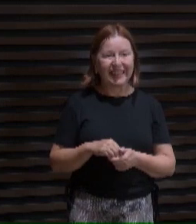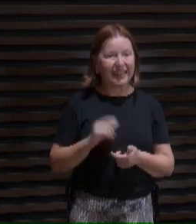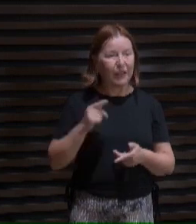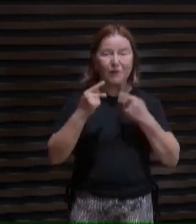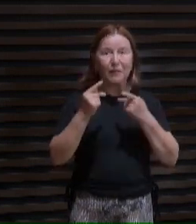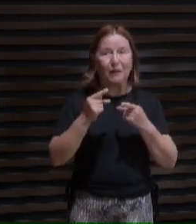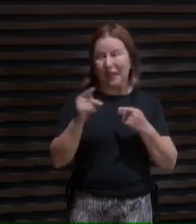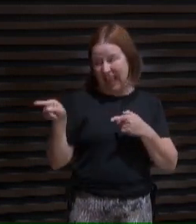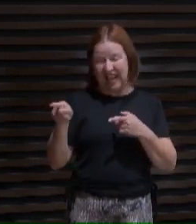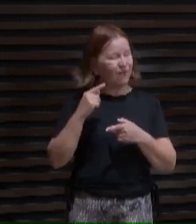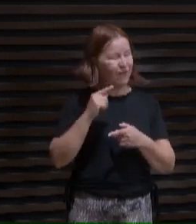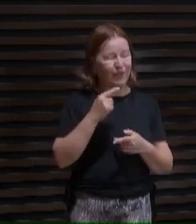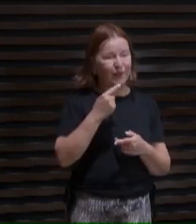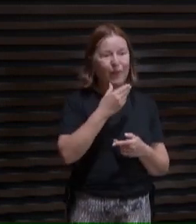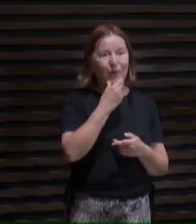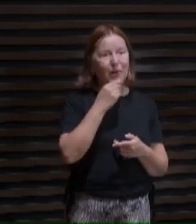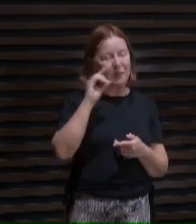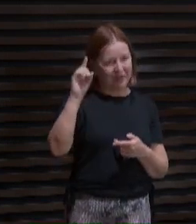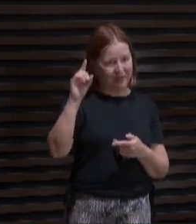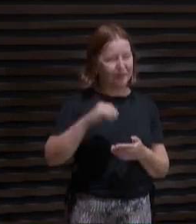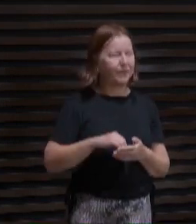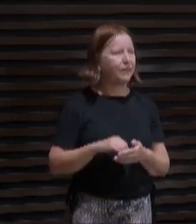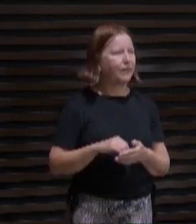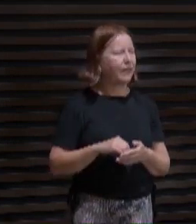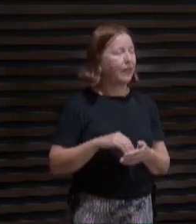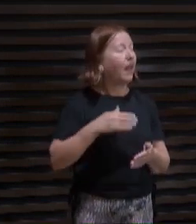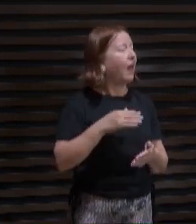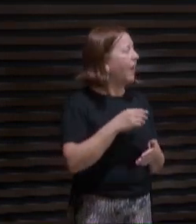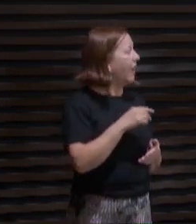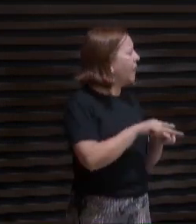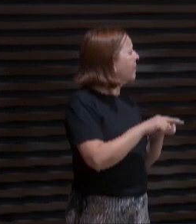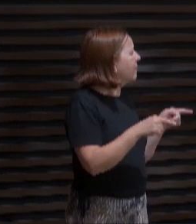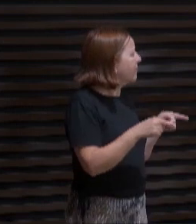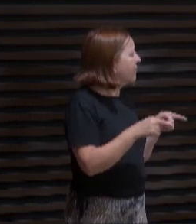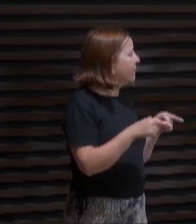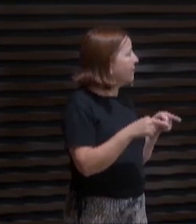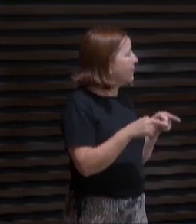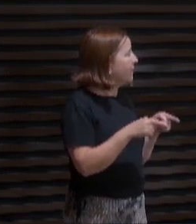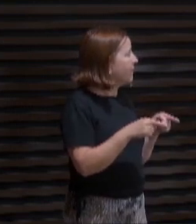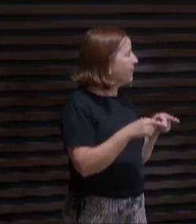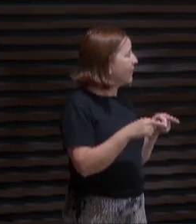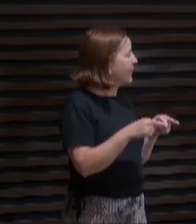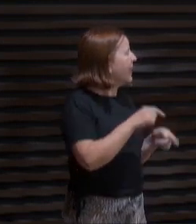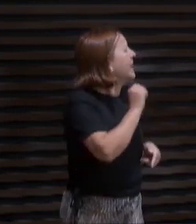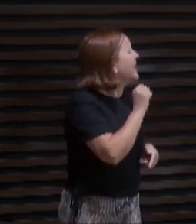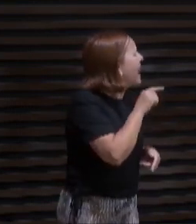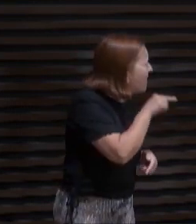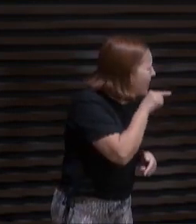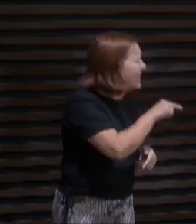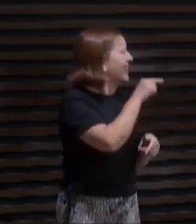é apenas uma interjeição. Aí ela disse: mas quem é